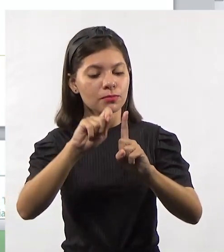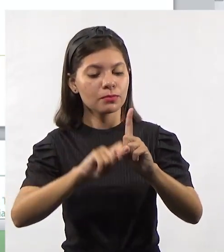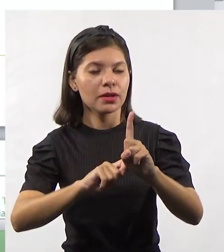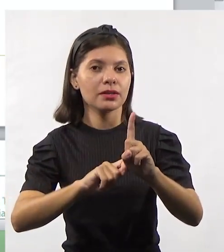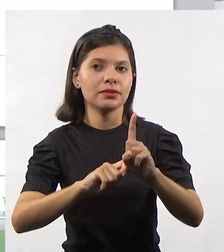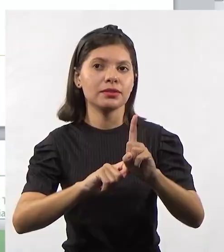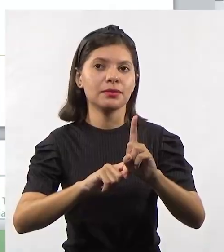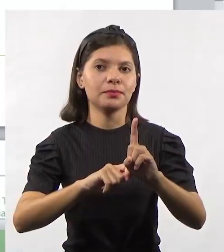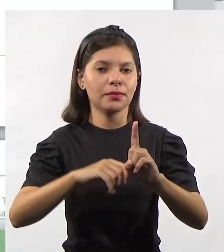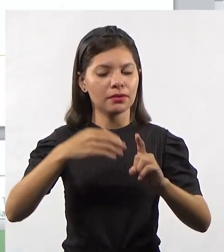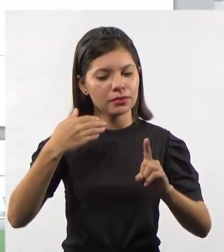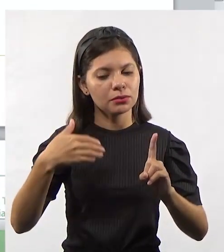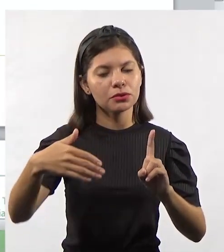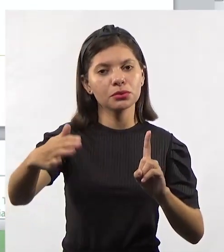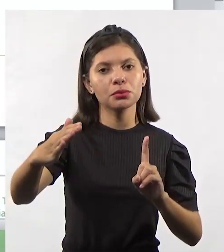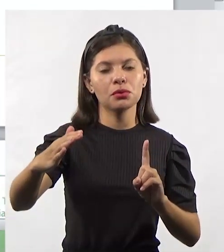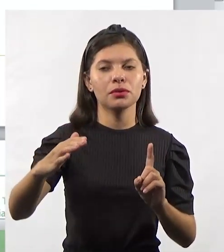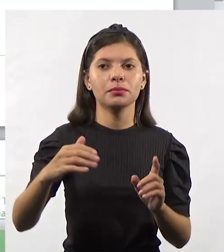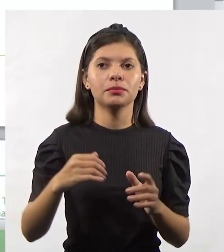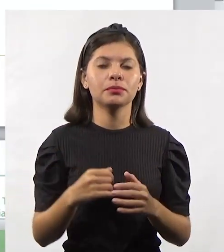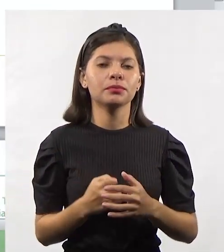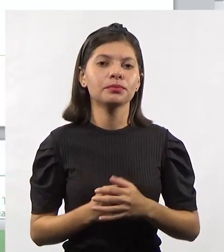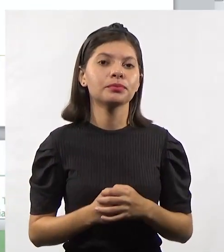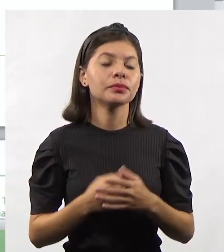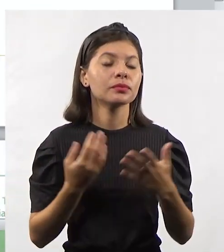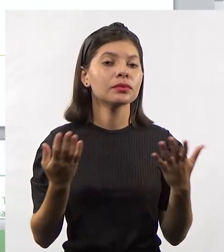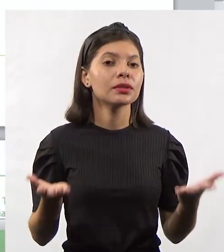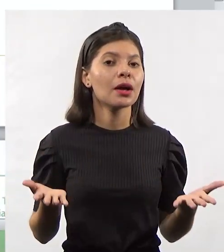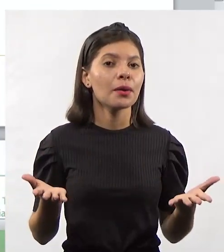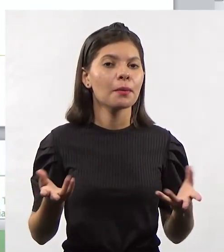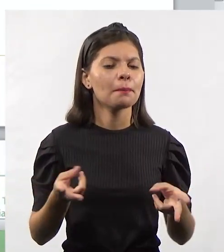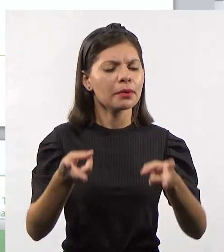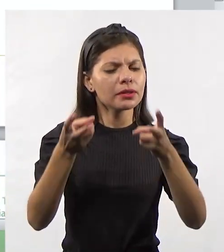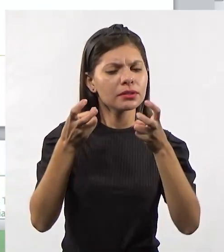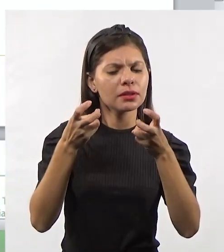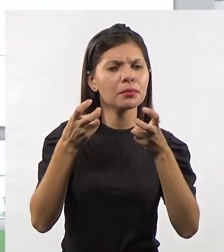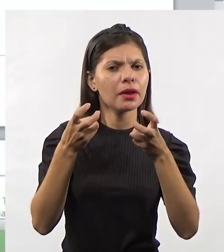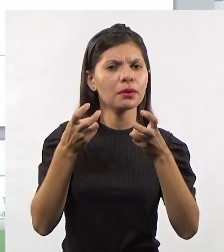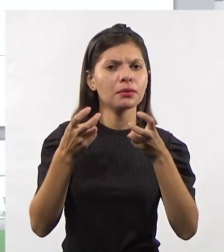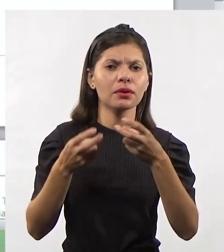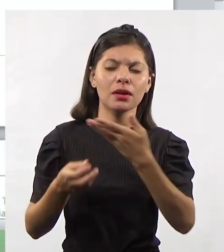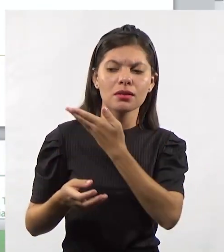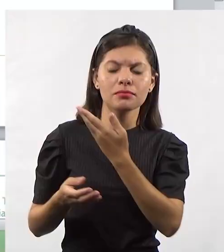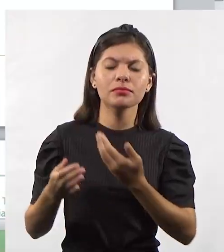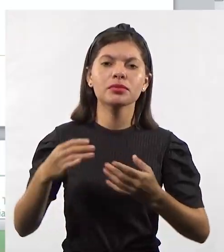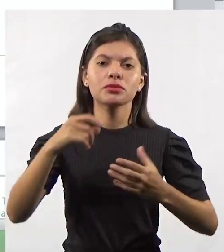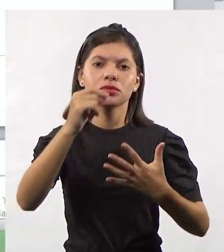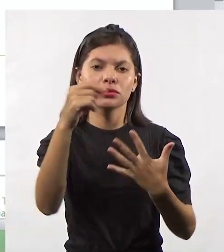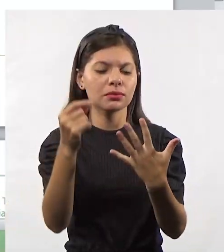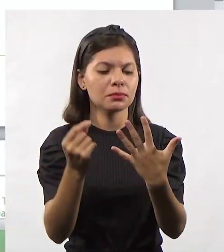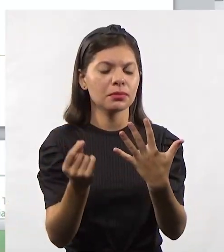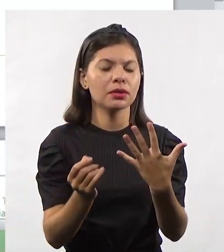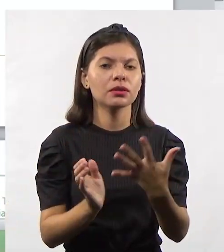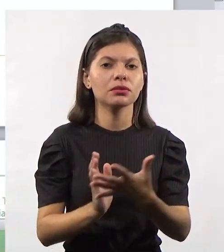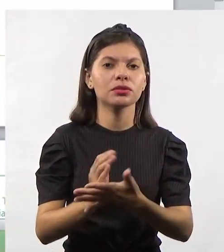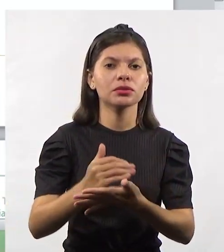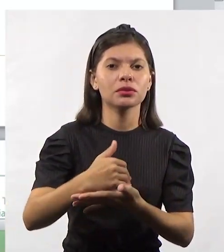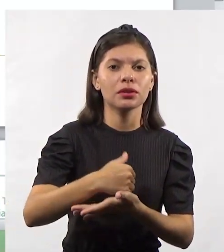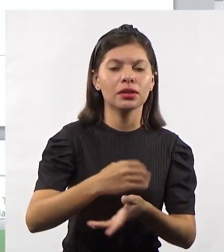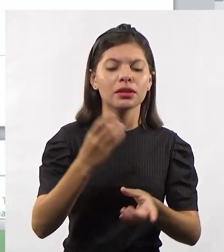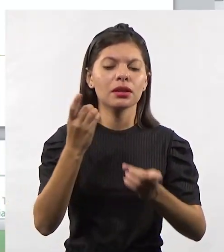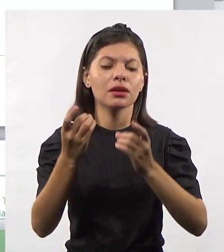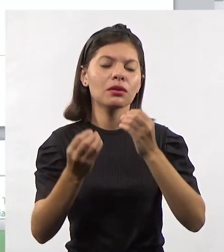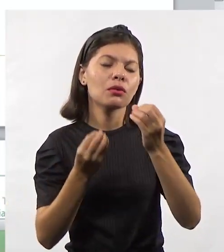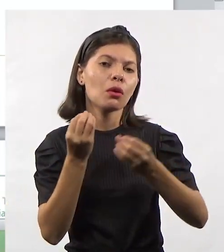na E aí você continua então percebam para cada instrumento de coleta você tem que dizer